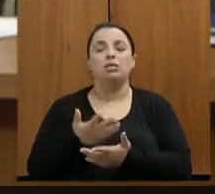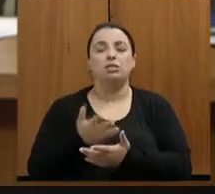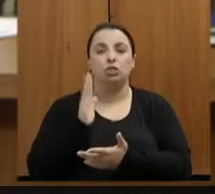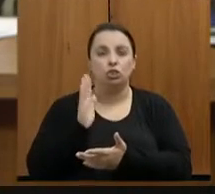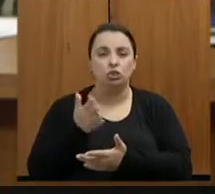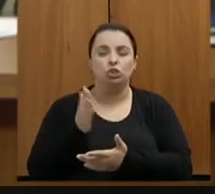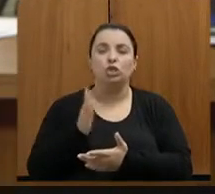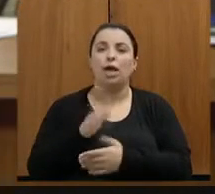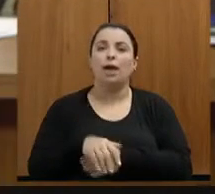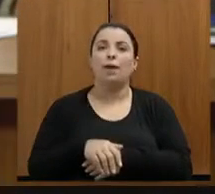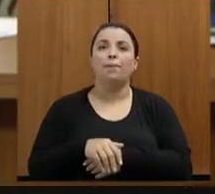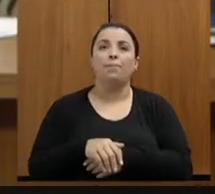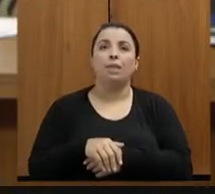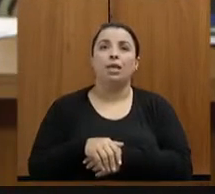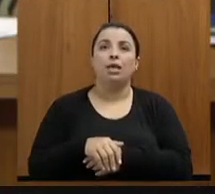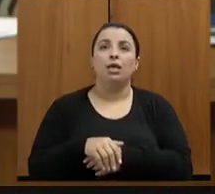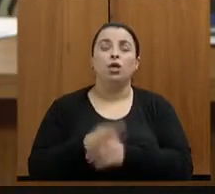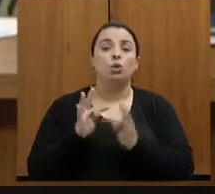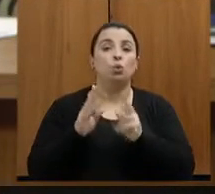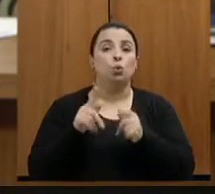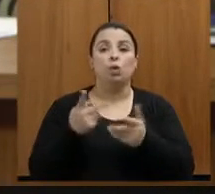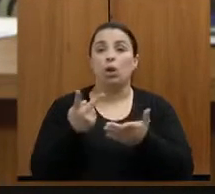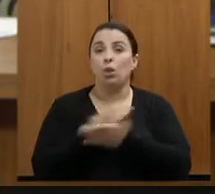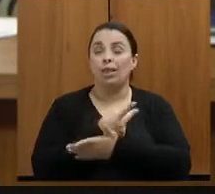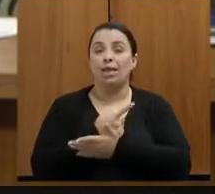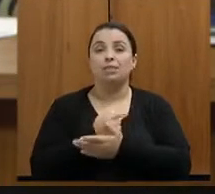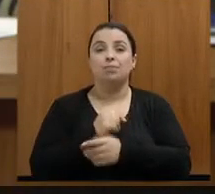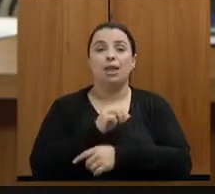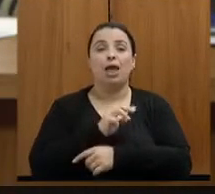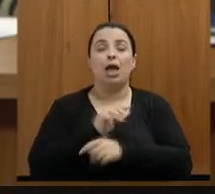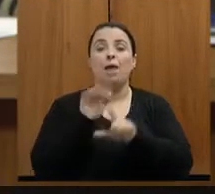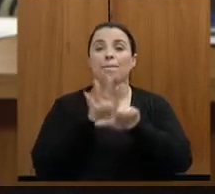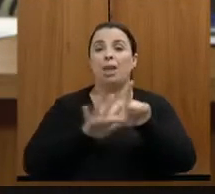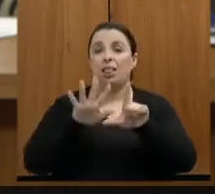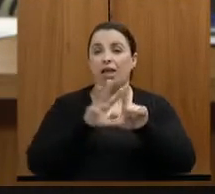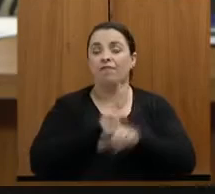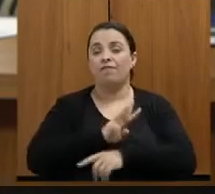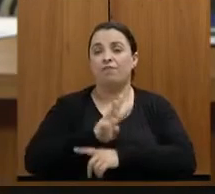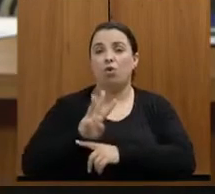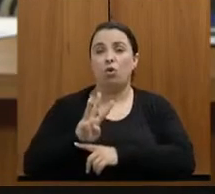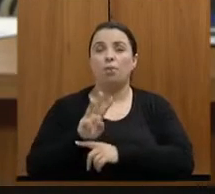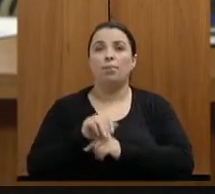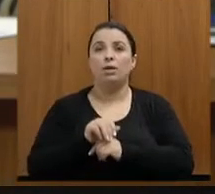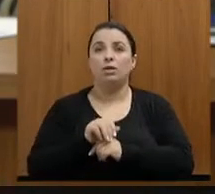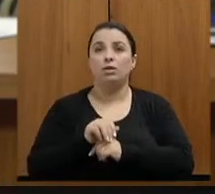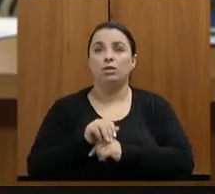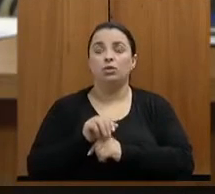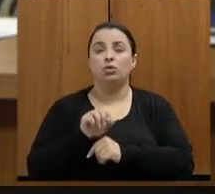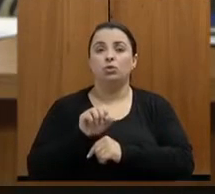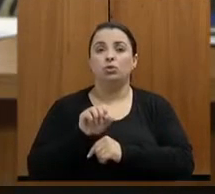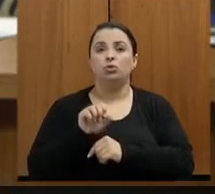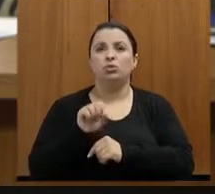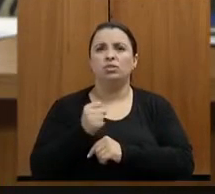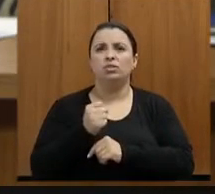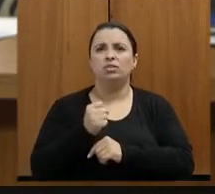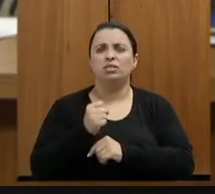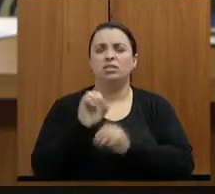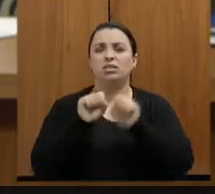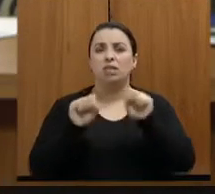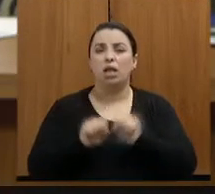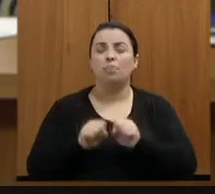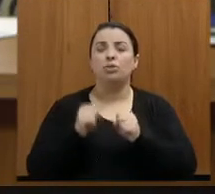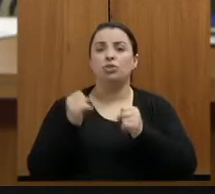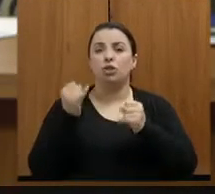Nós conduzimos tudo por meio digital, pela plataforma do sistema de informações digitais do Estado,